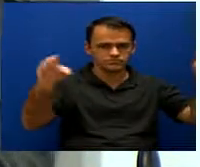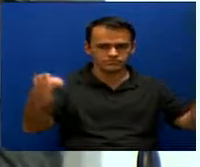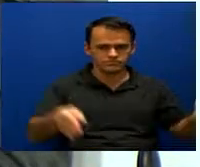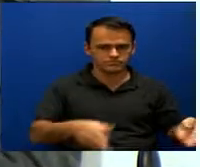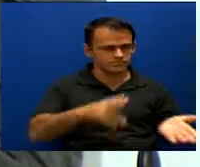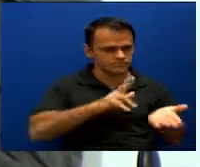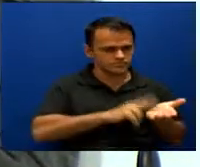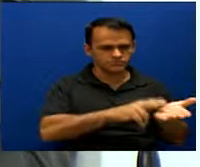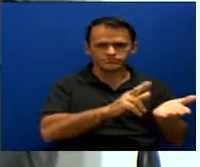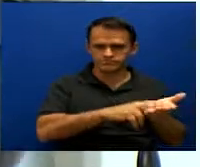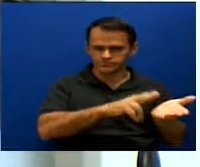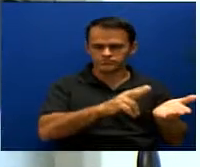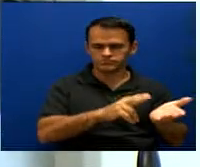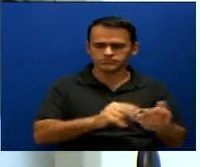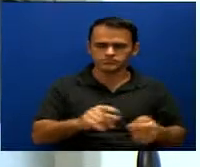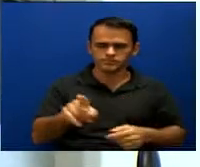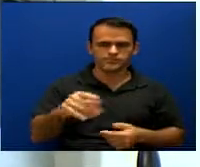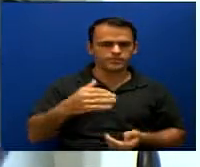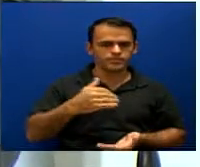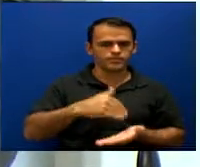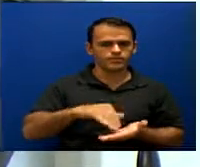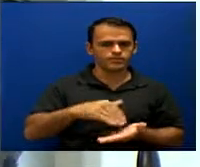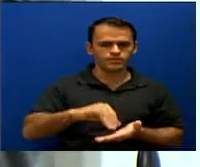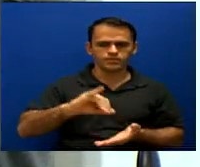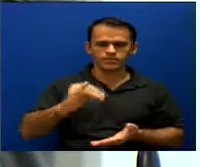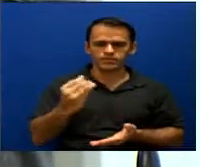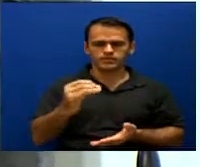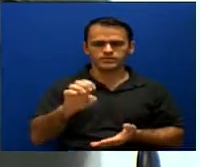ficou animado, o secretário Gessé.